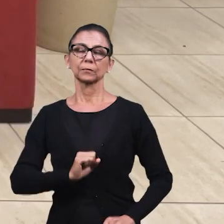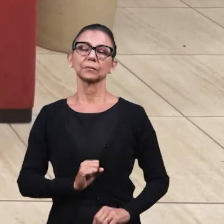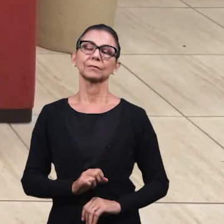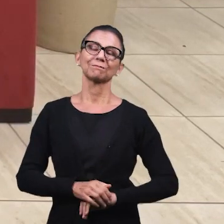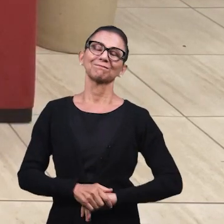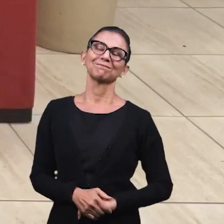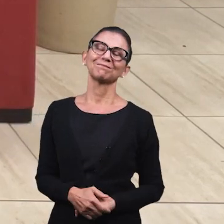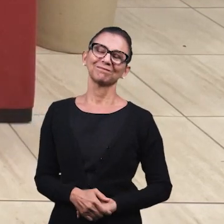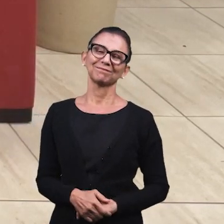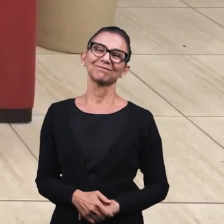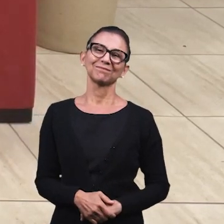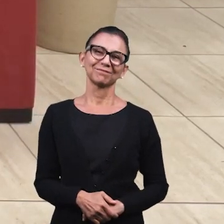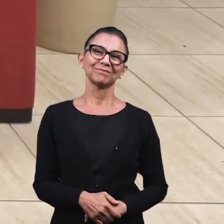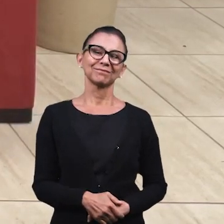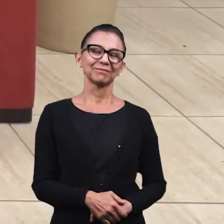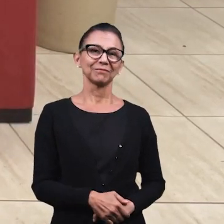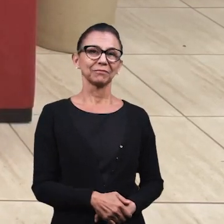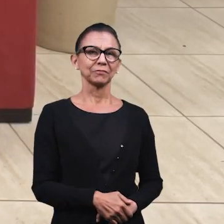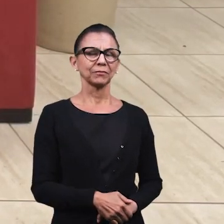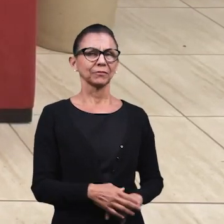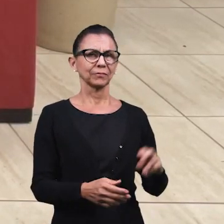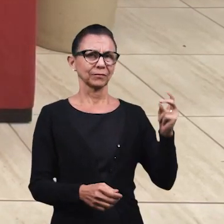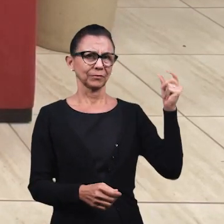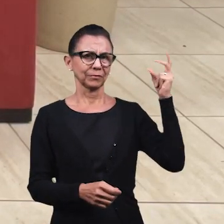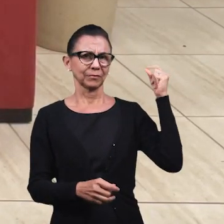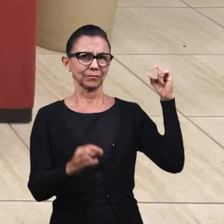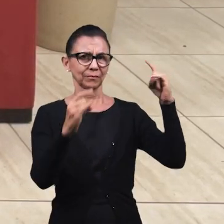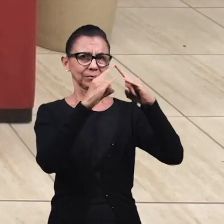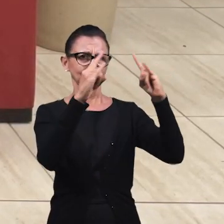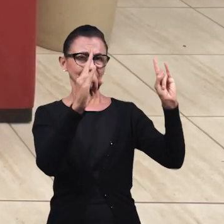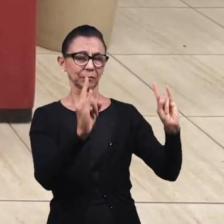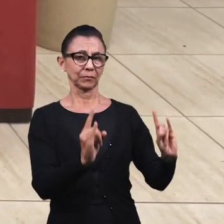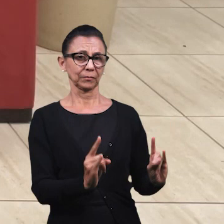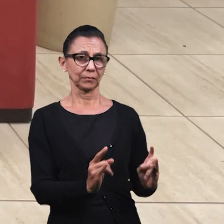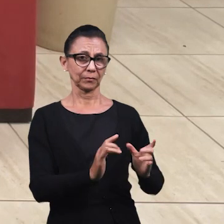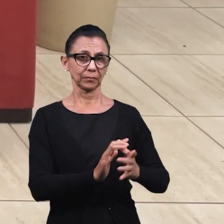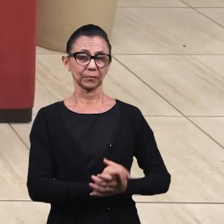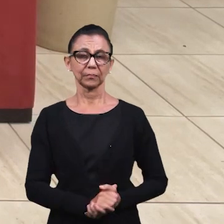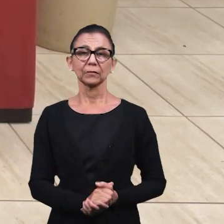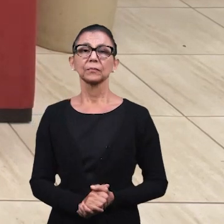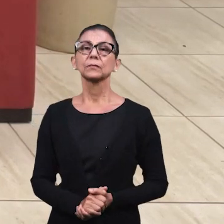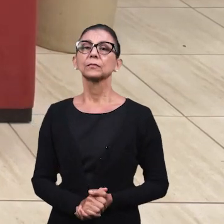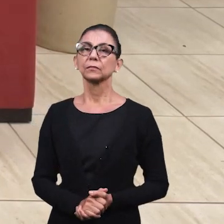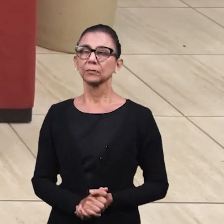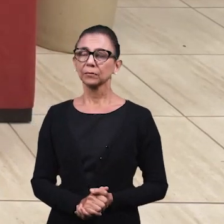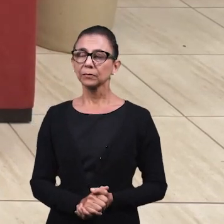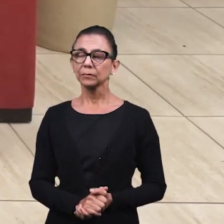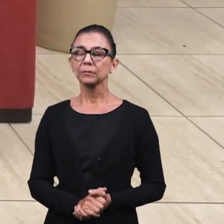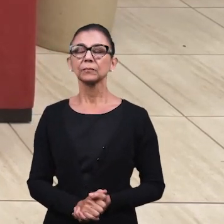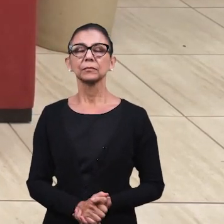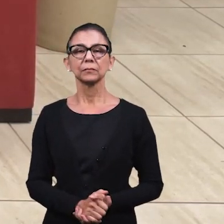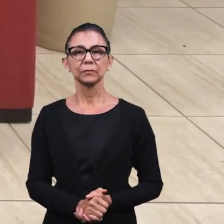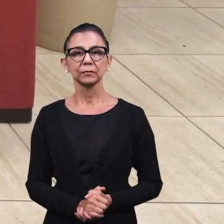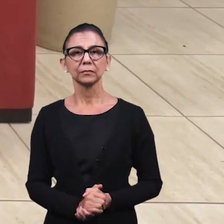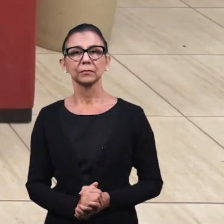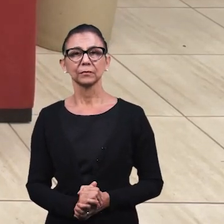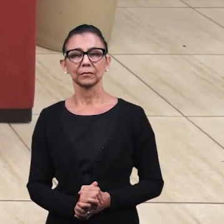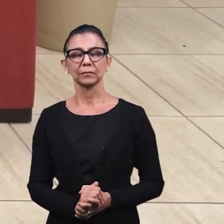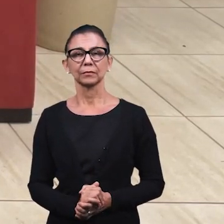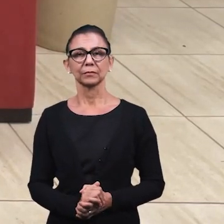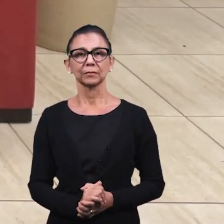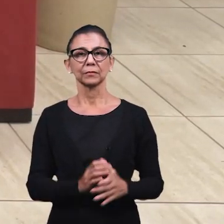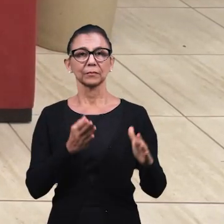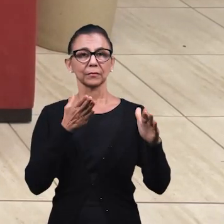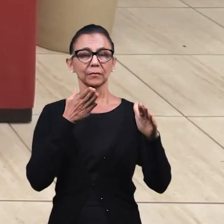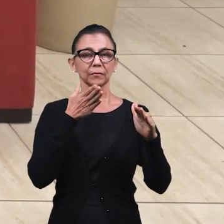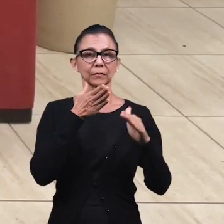até o mistério. Glória a Deus. E nos dias do tabernáculo, o sacerdote não entrava sem o sangue. E hoje nós entramos através